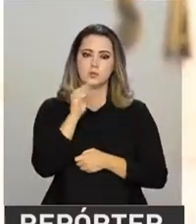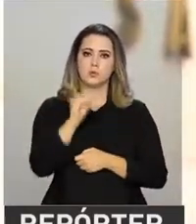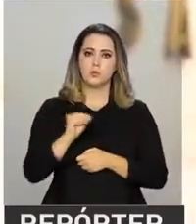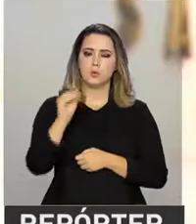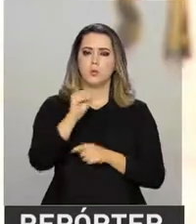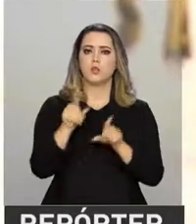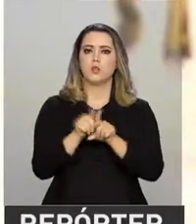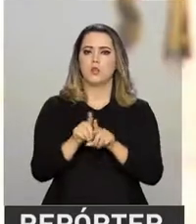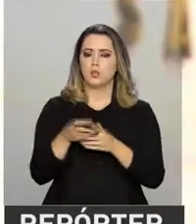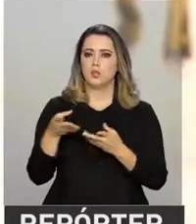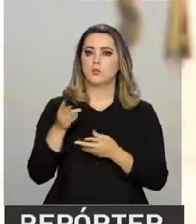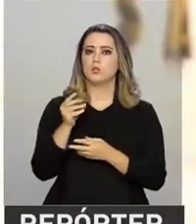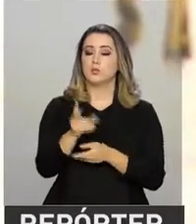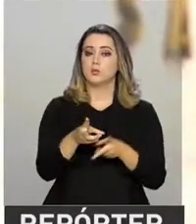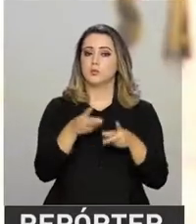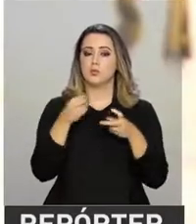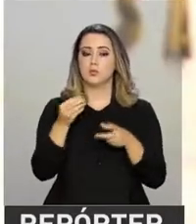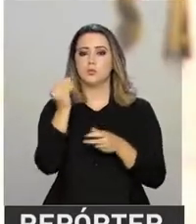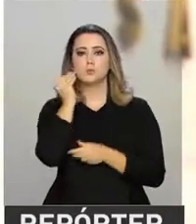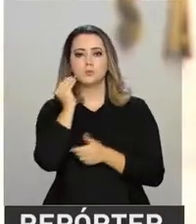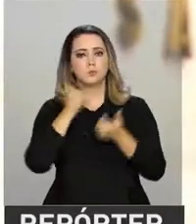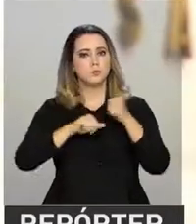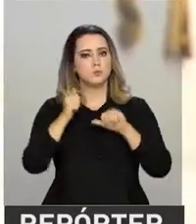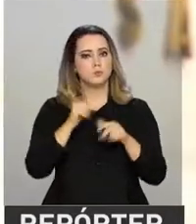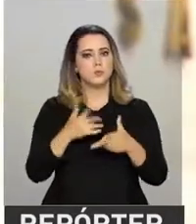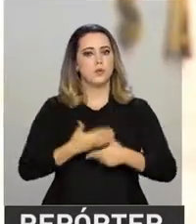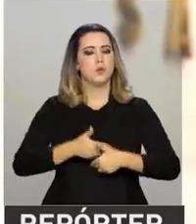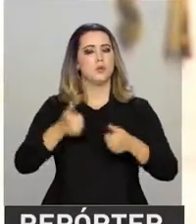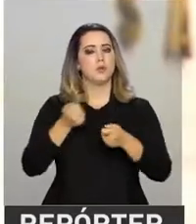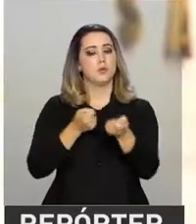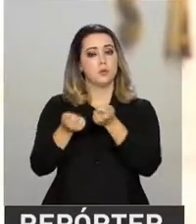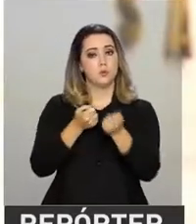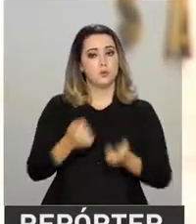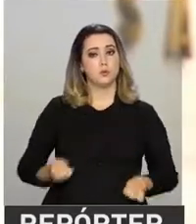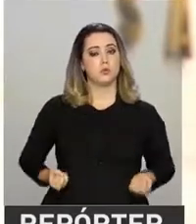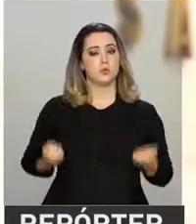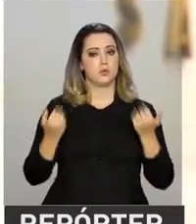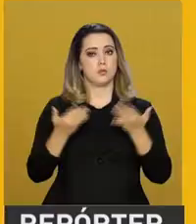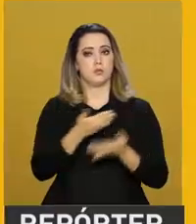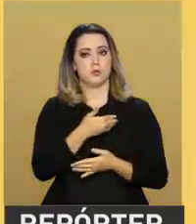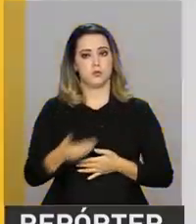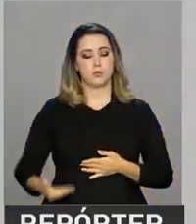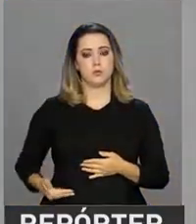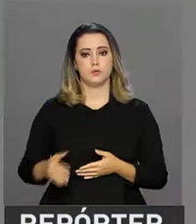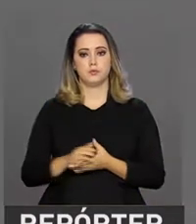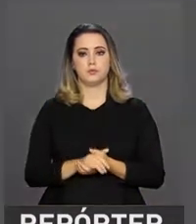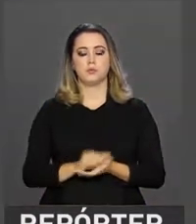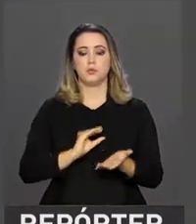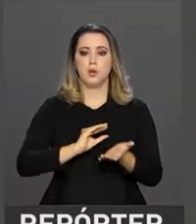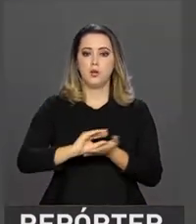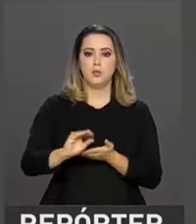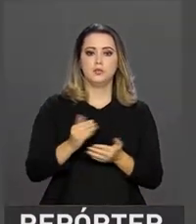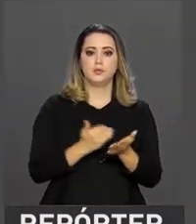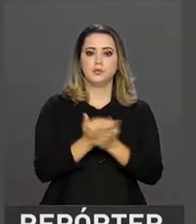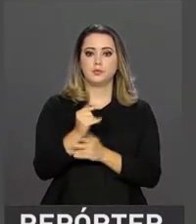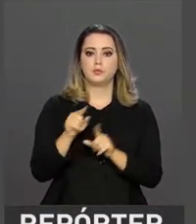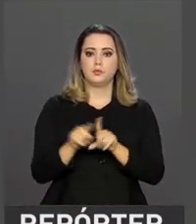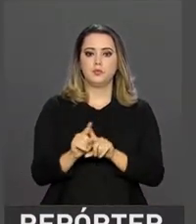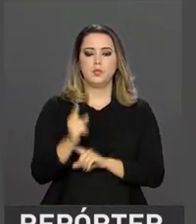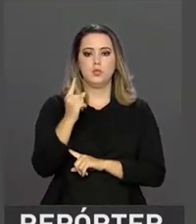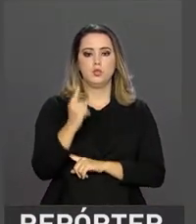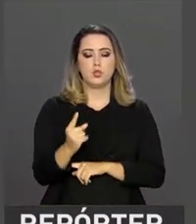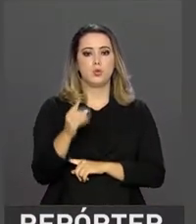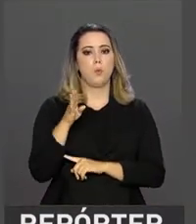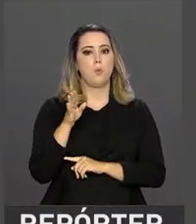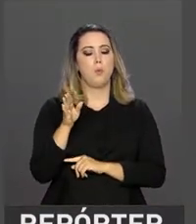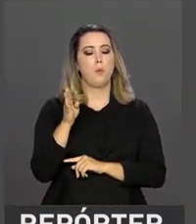e o diagnóstico dos pacientes e melhorar o controle dos gastos públicos o investimento inicial é de um bilhão e